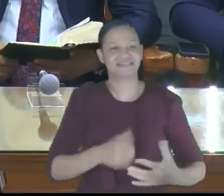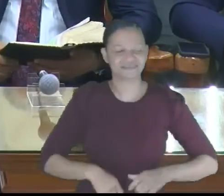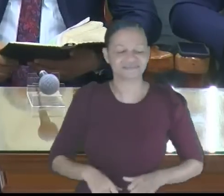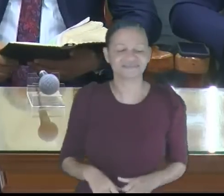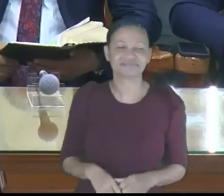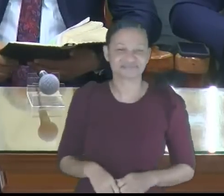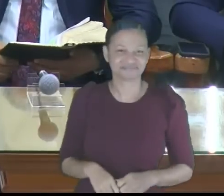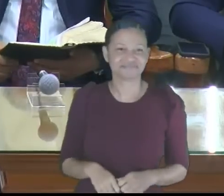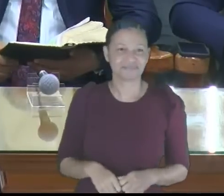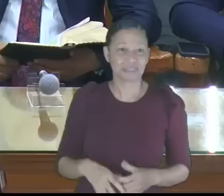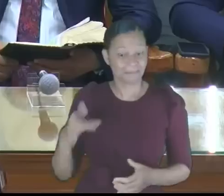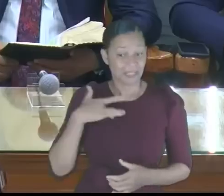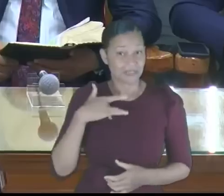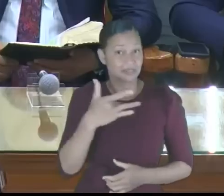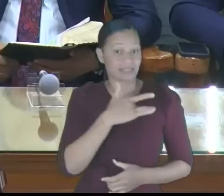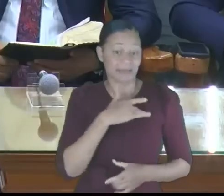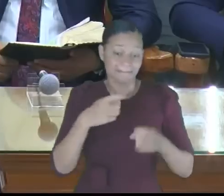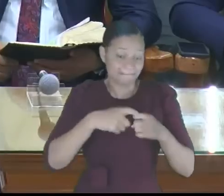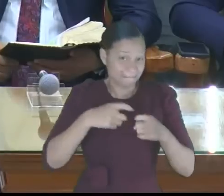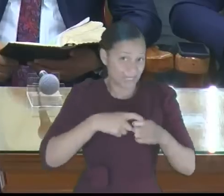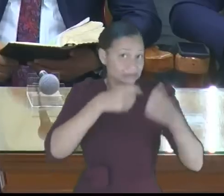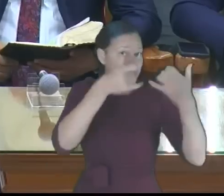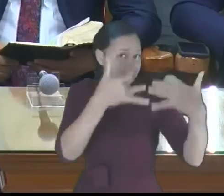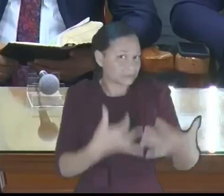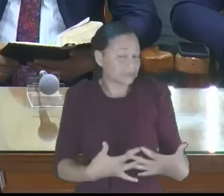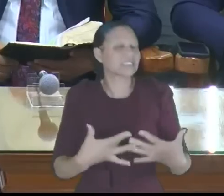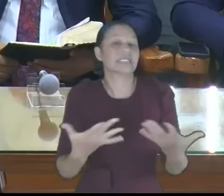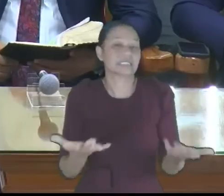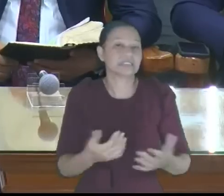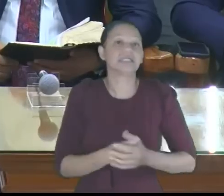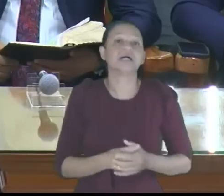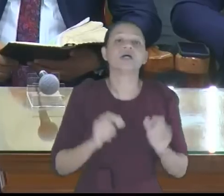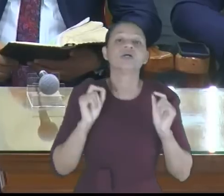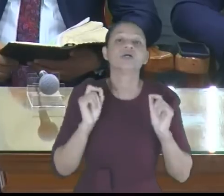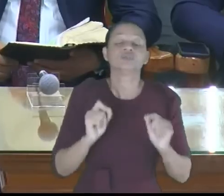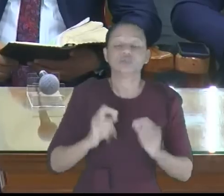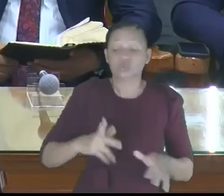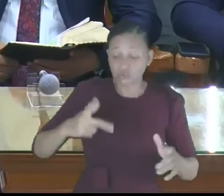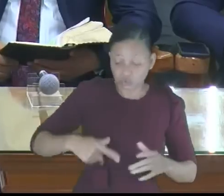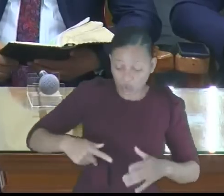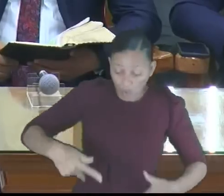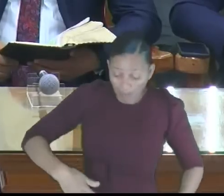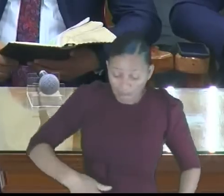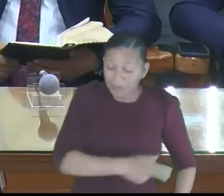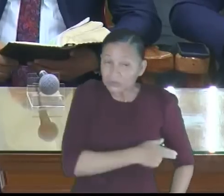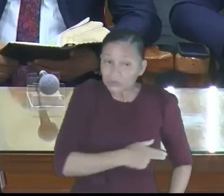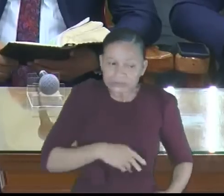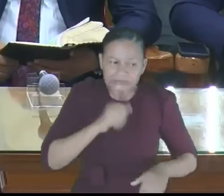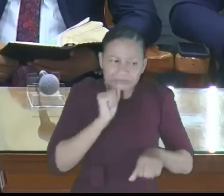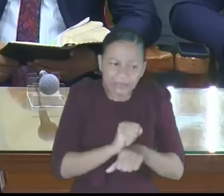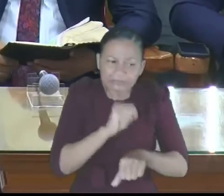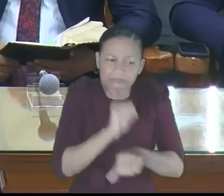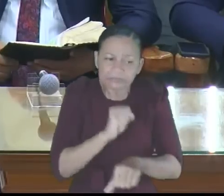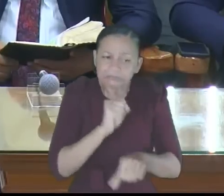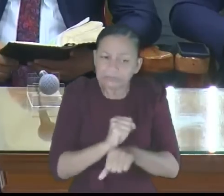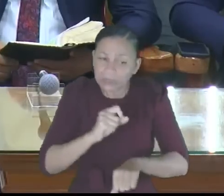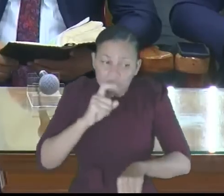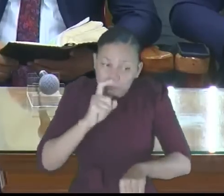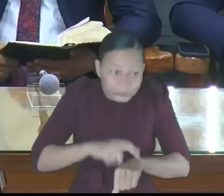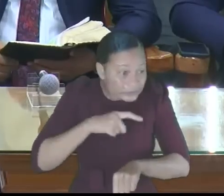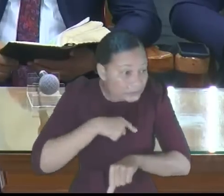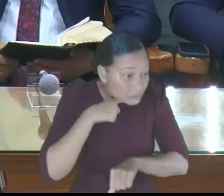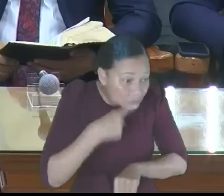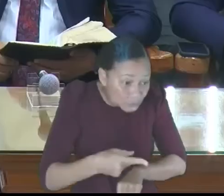Mas é mais saudável, a medicina está dizendo que é mais saudável. Eles hoje só fazem parte cesariana no último momento, se não tiver